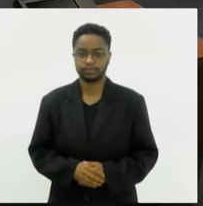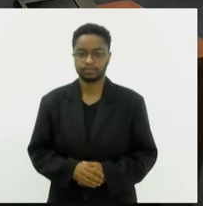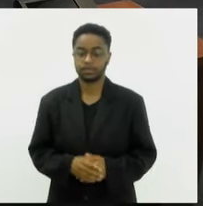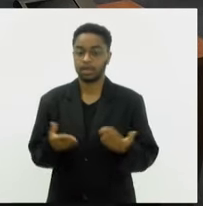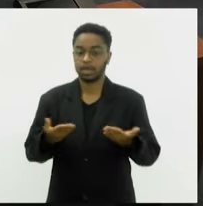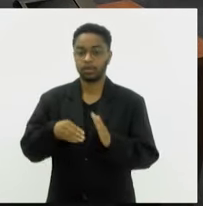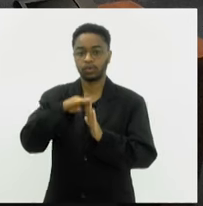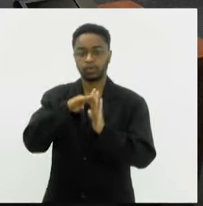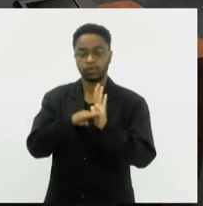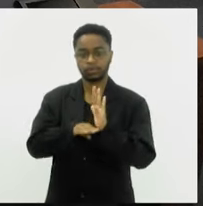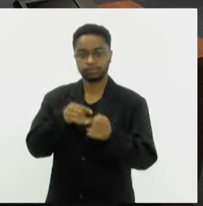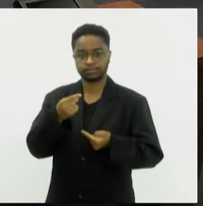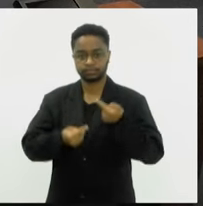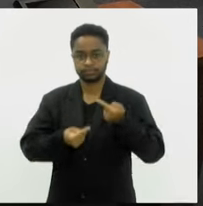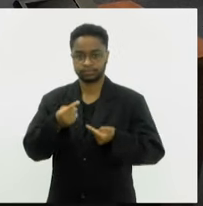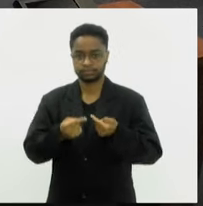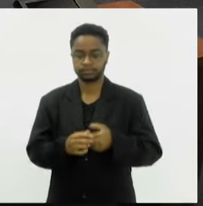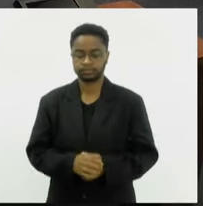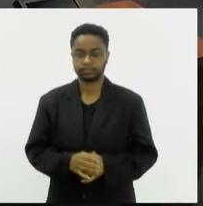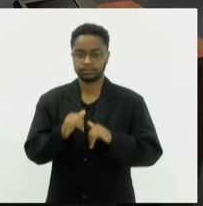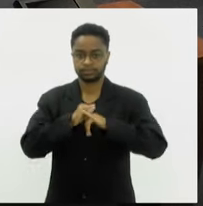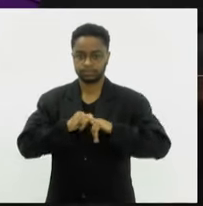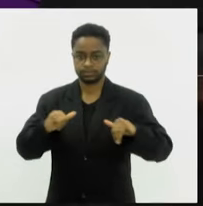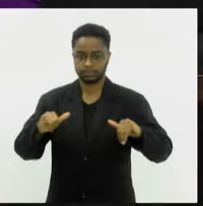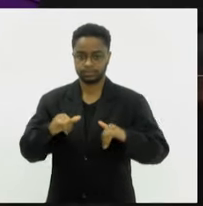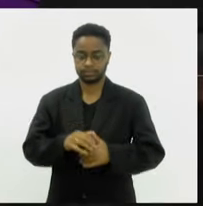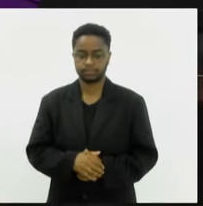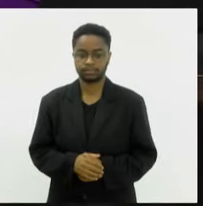Passa-se a ordem do dia. Anuncio.